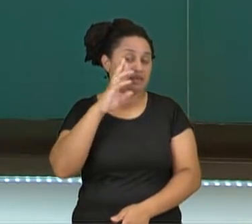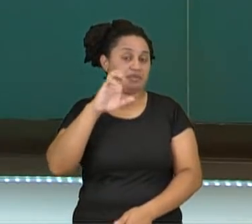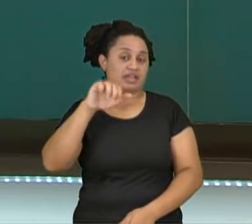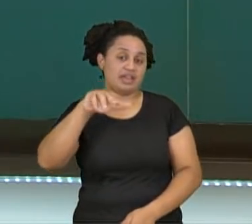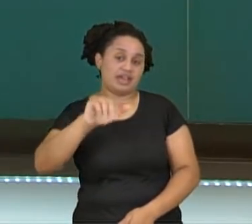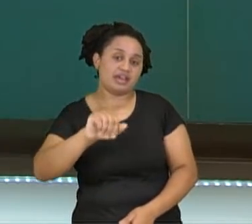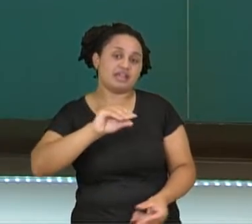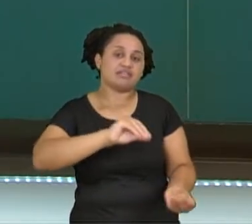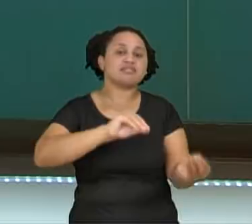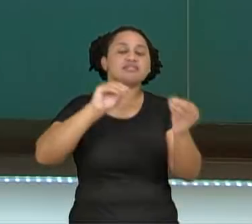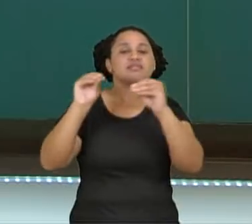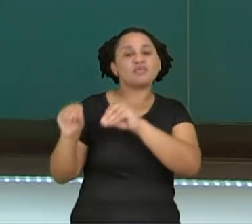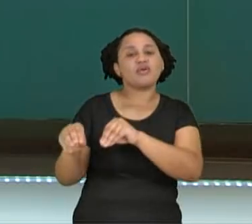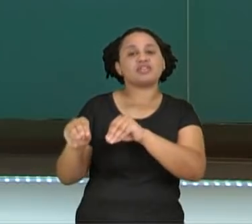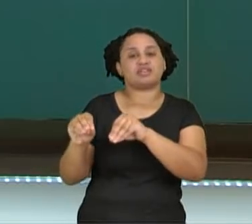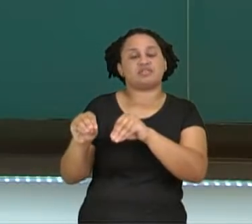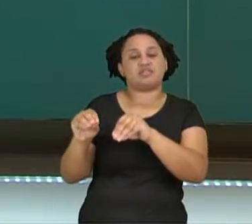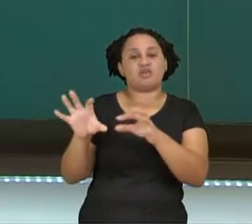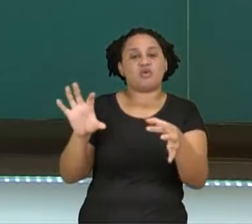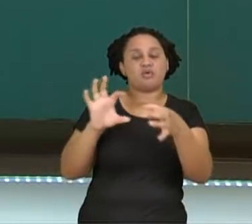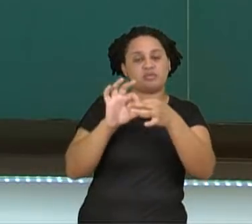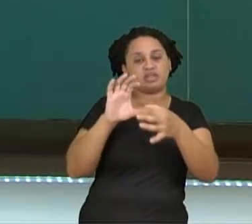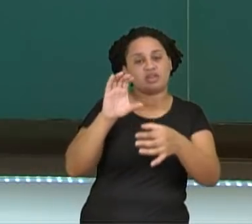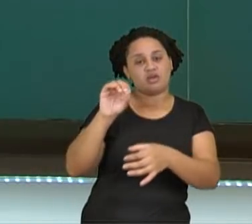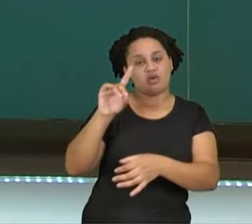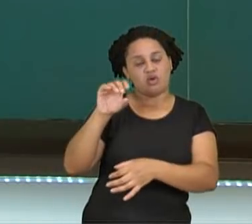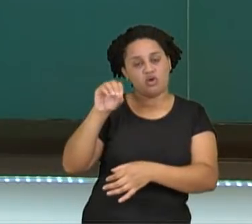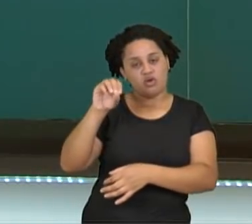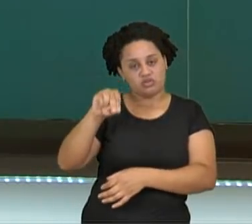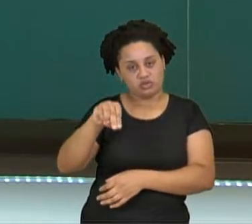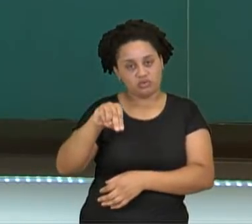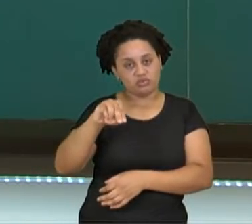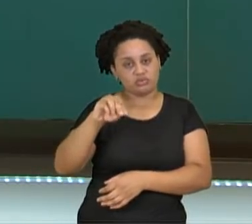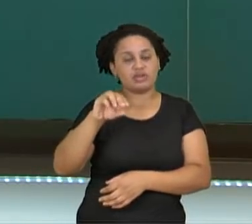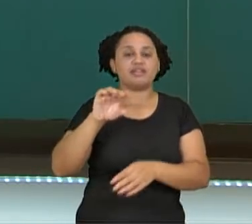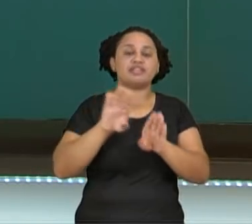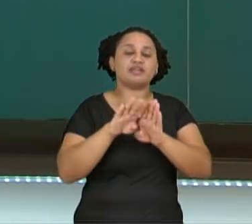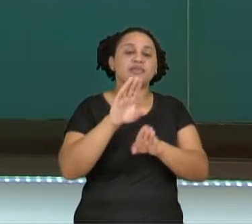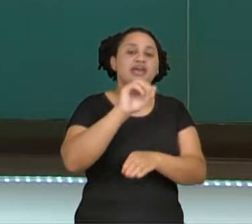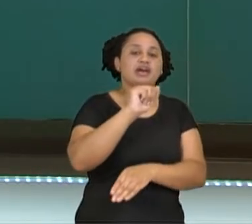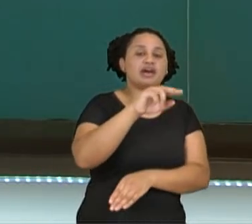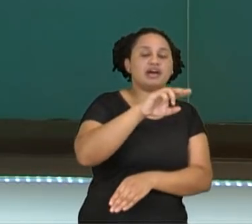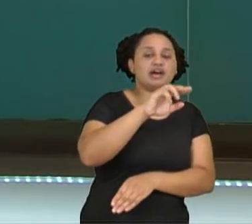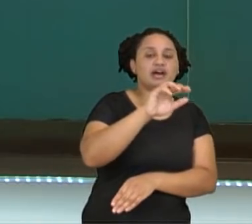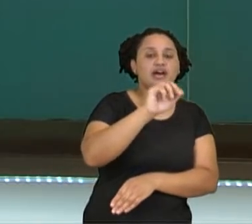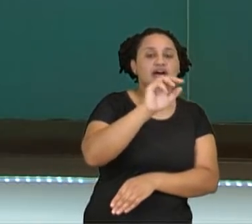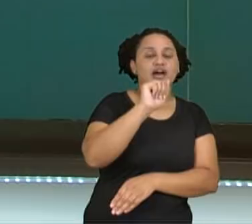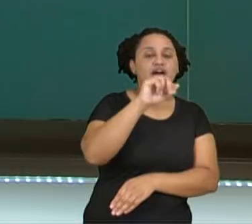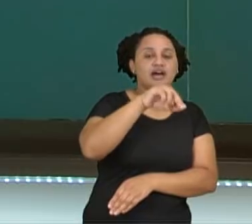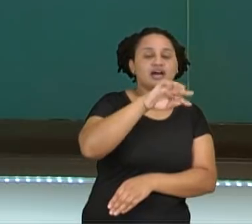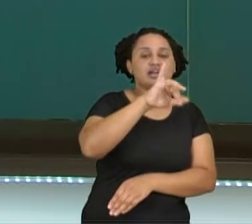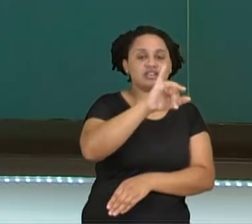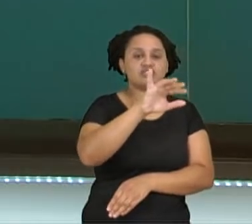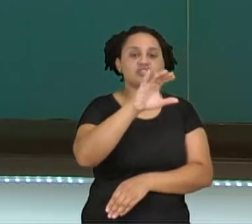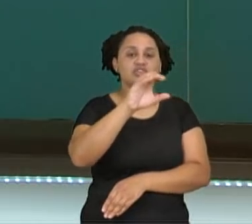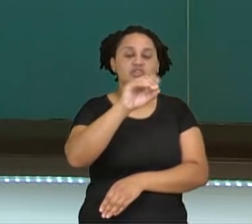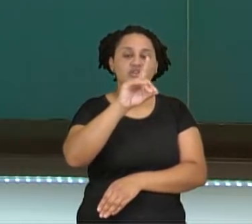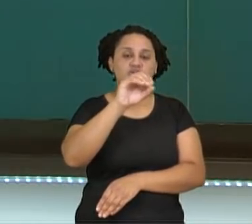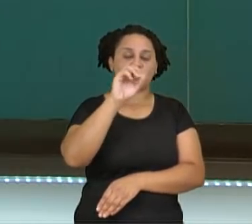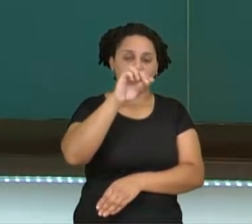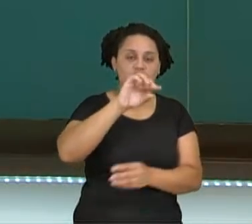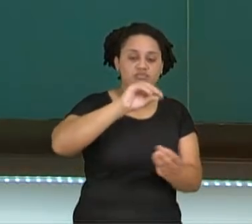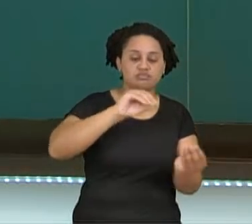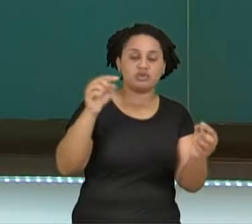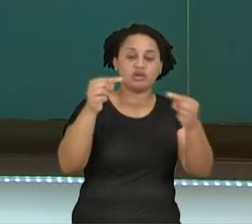o anticódon que se liga no códon do RNA mensageiro, é só fazer qual que vai se ligar com qual. Olha só, começa com a letra